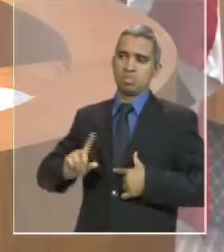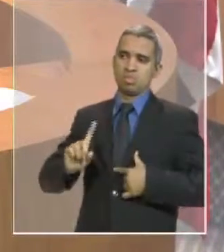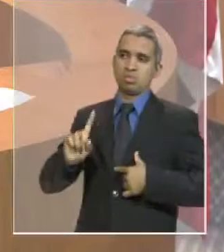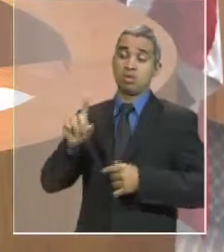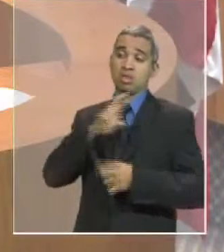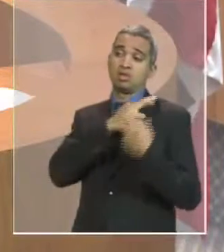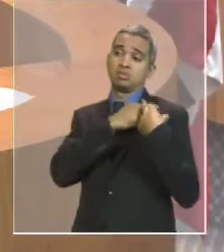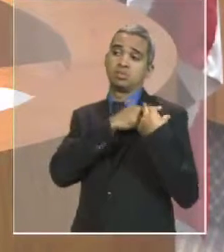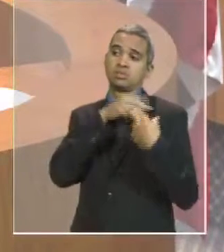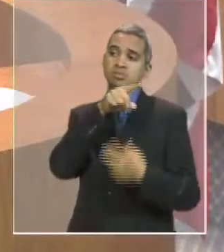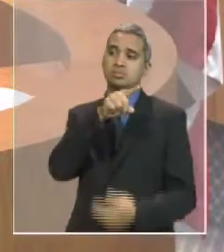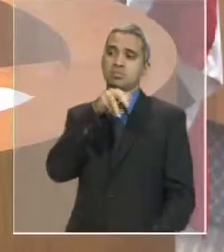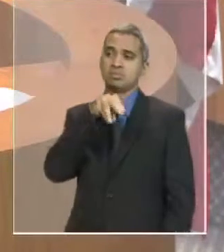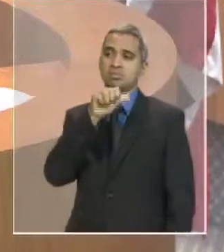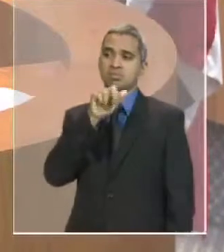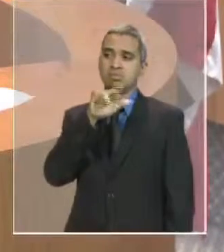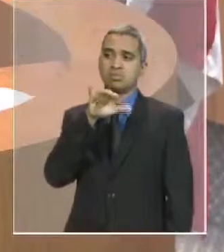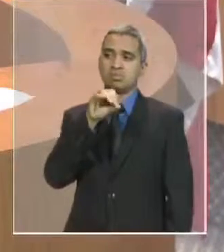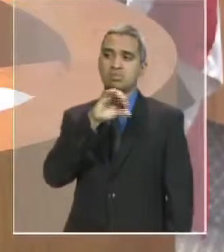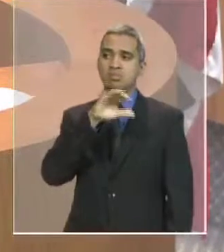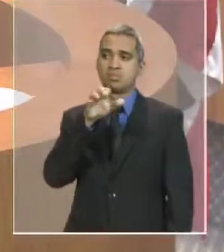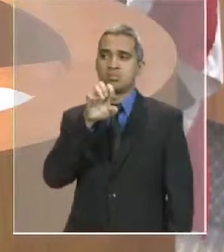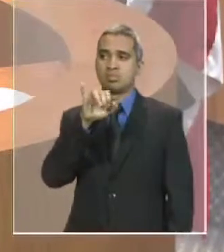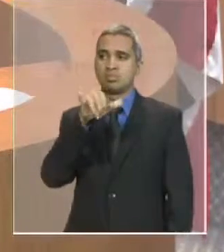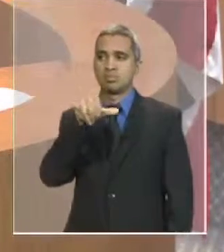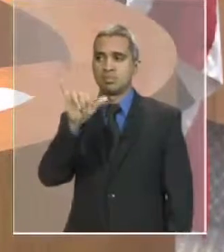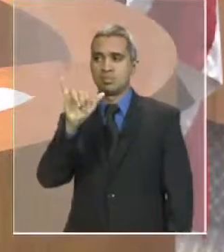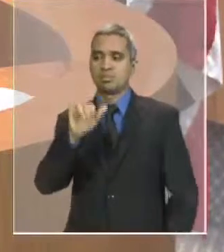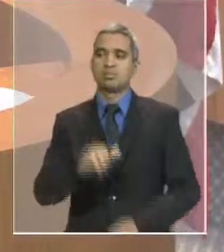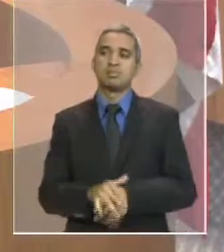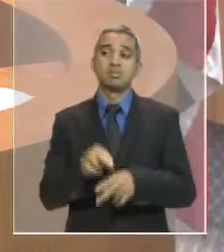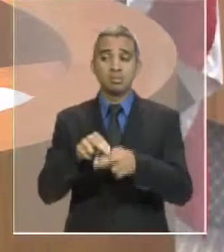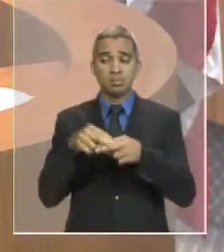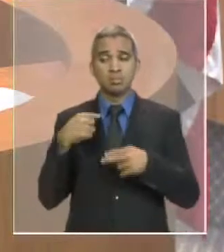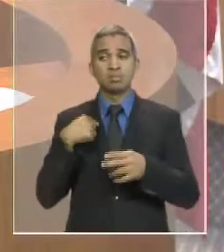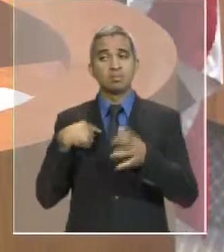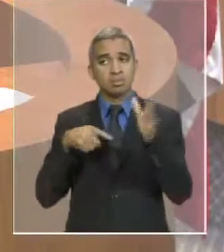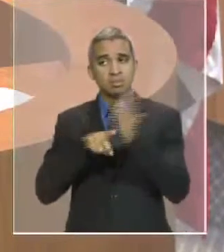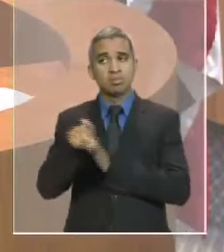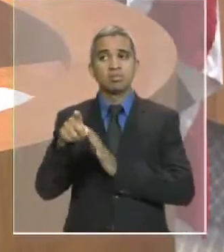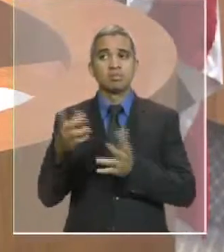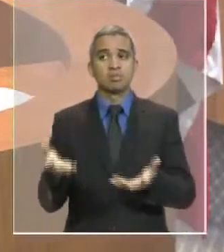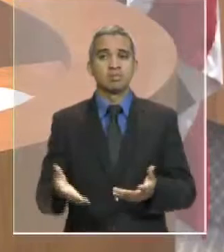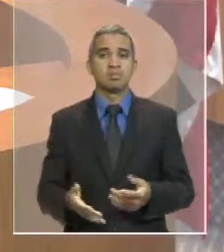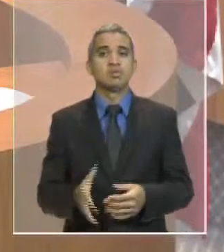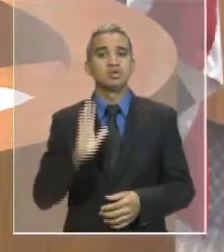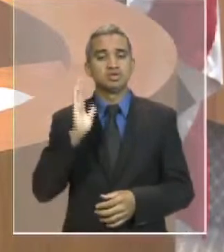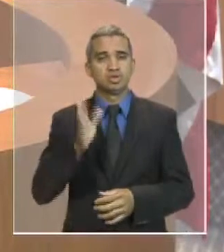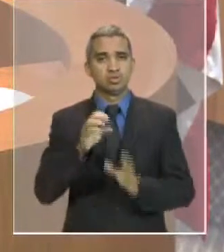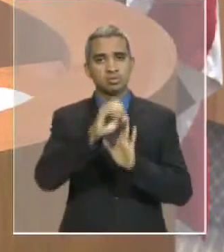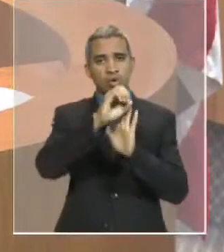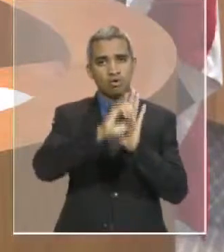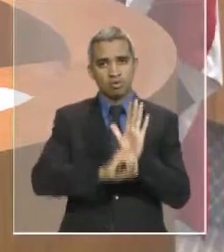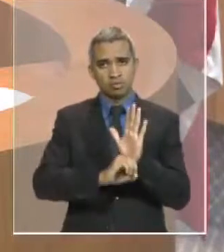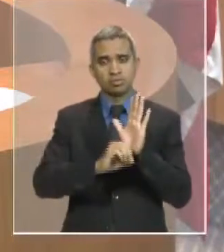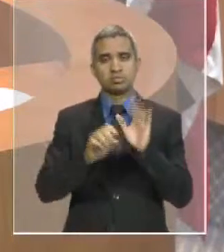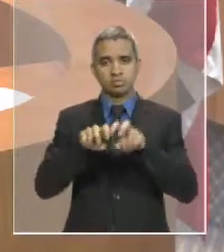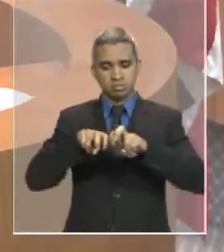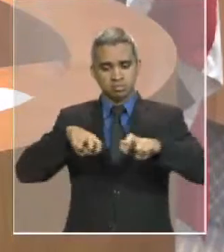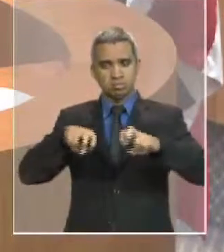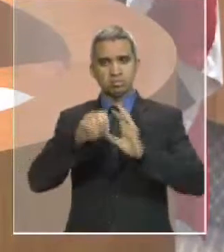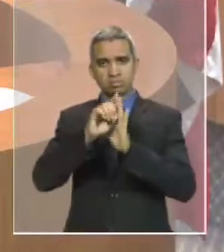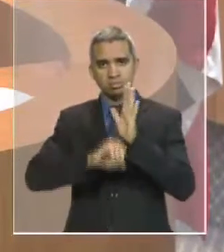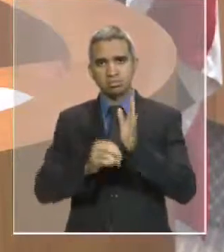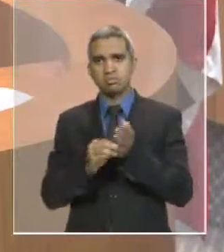aqui o meu questionamento, a minha pergunta ao secretário. Fiz, inclusive, um ofício pela mesa para que a doutora